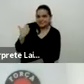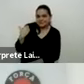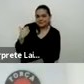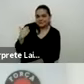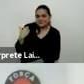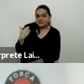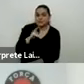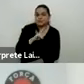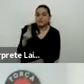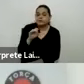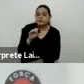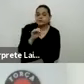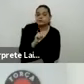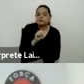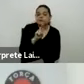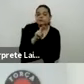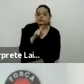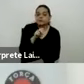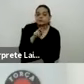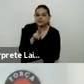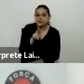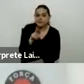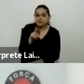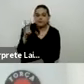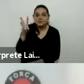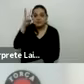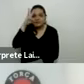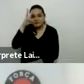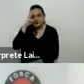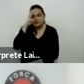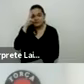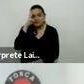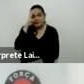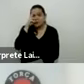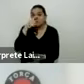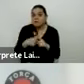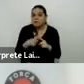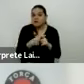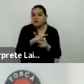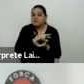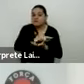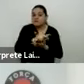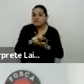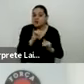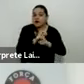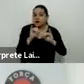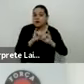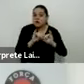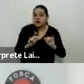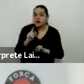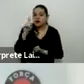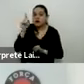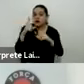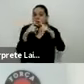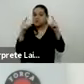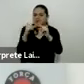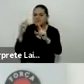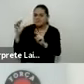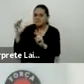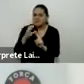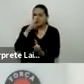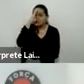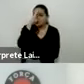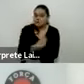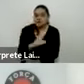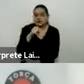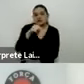de ontem, em função de várias notícias em Brasília, que interfere diretamente aqui no nosso